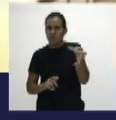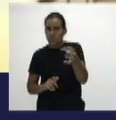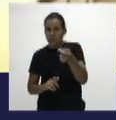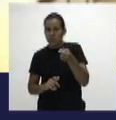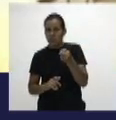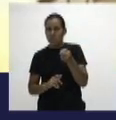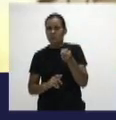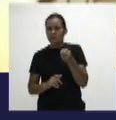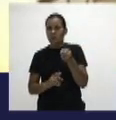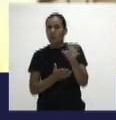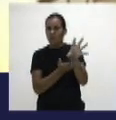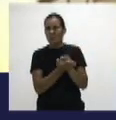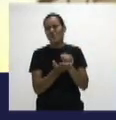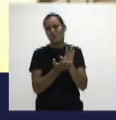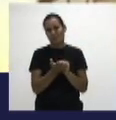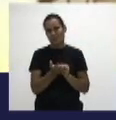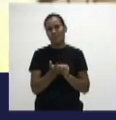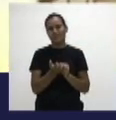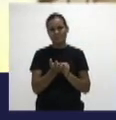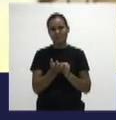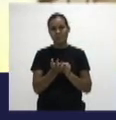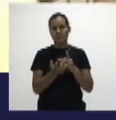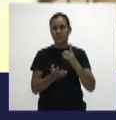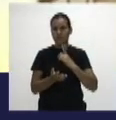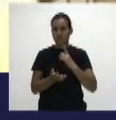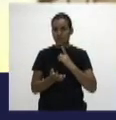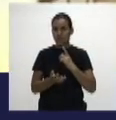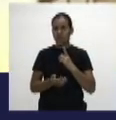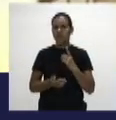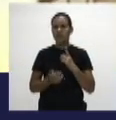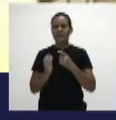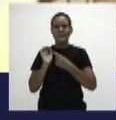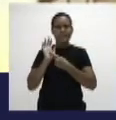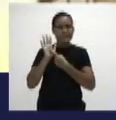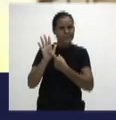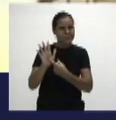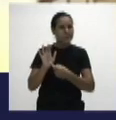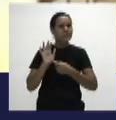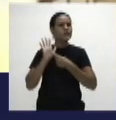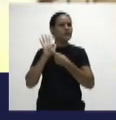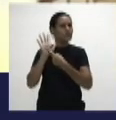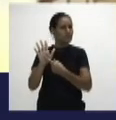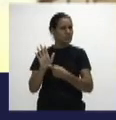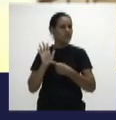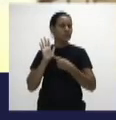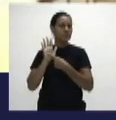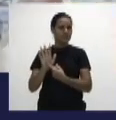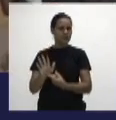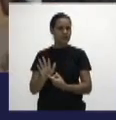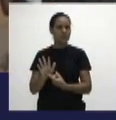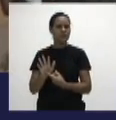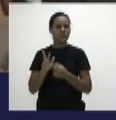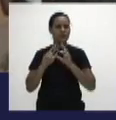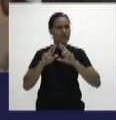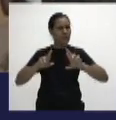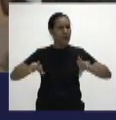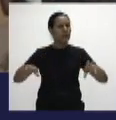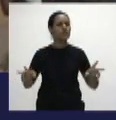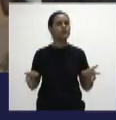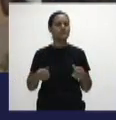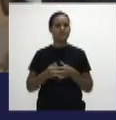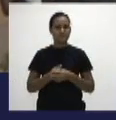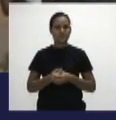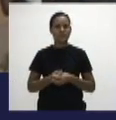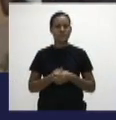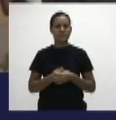televisão bebeu muito do que foi o palhaço na década de havia programas e programas de de de de diversos